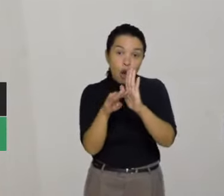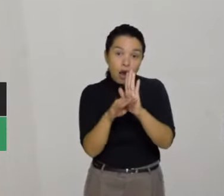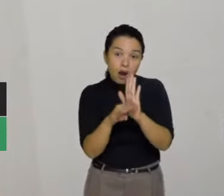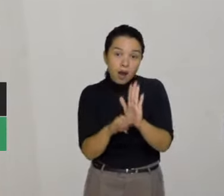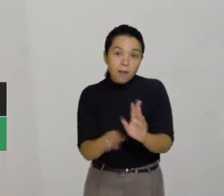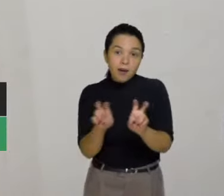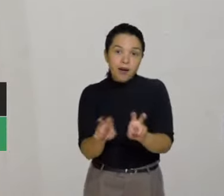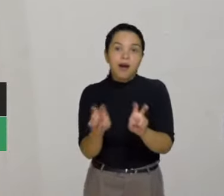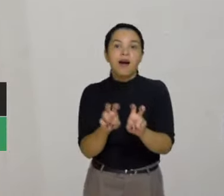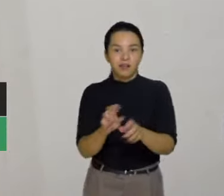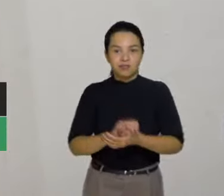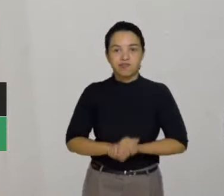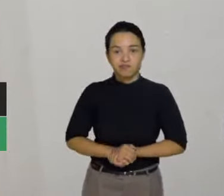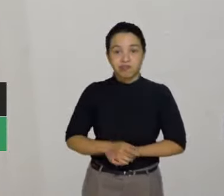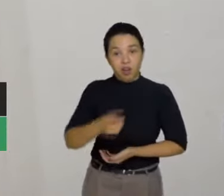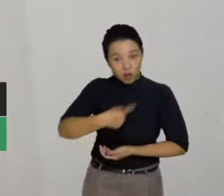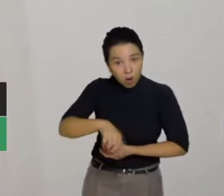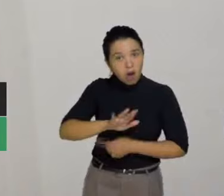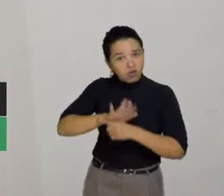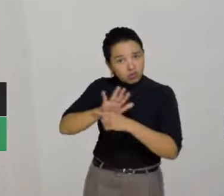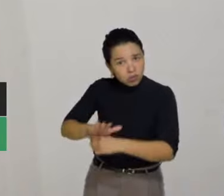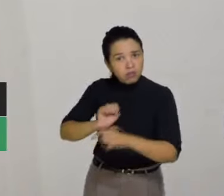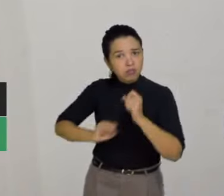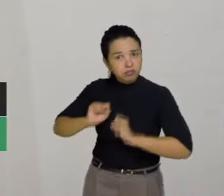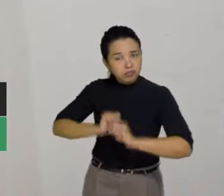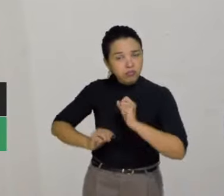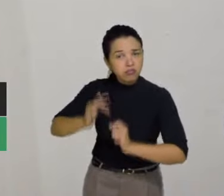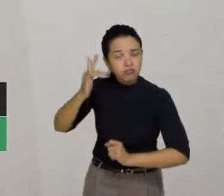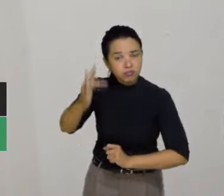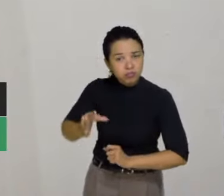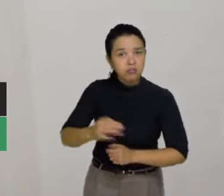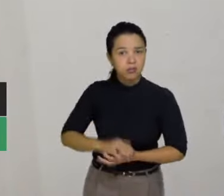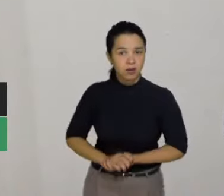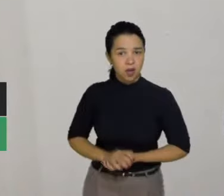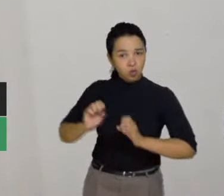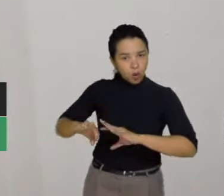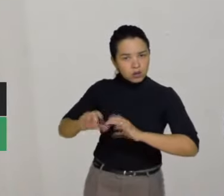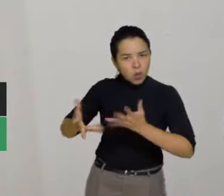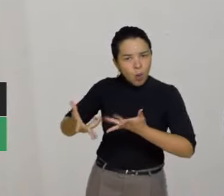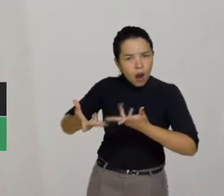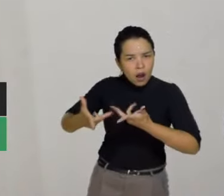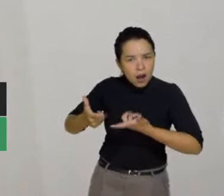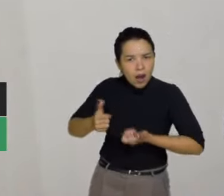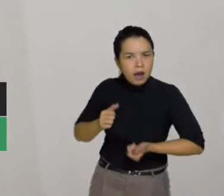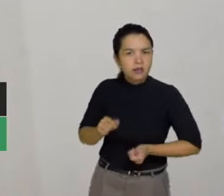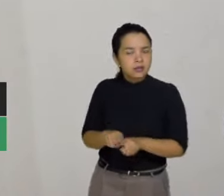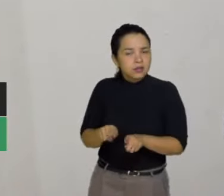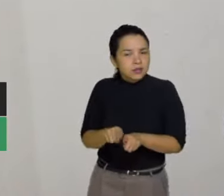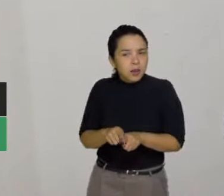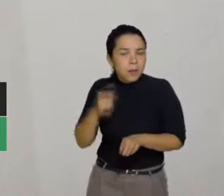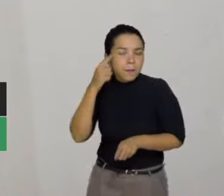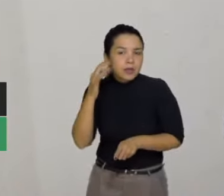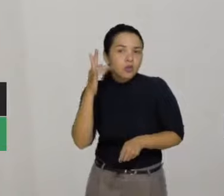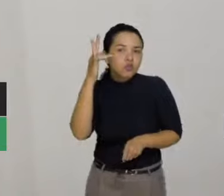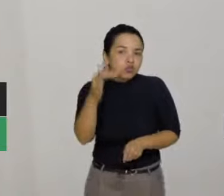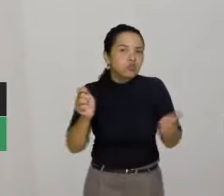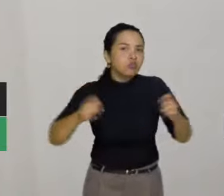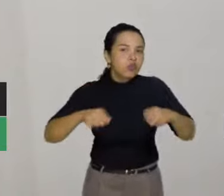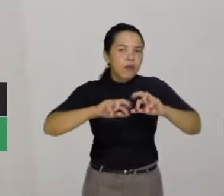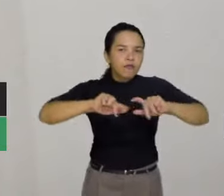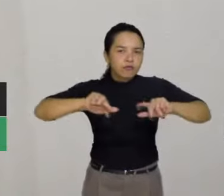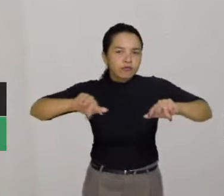aos nossos jovens, educação de qualidade e expectativa de um futuro de oportunidades. Muito obrigado, senhoras